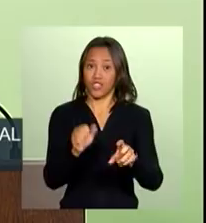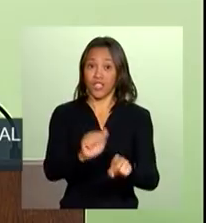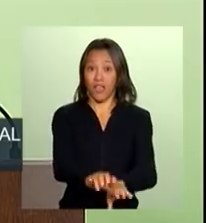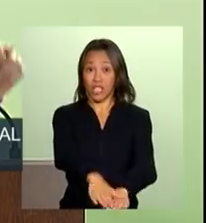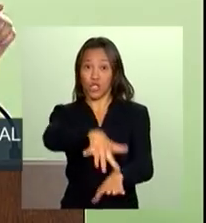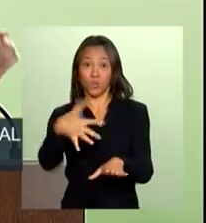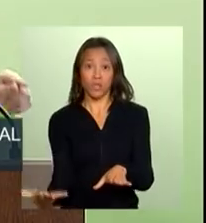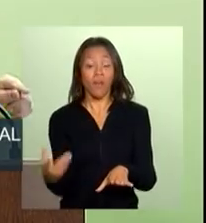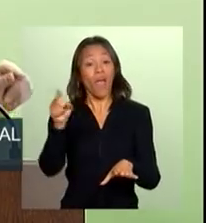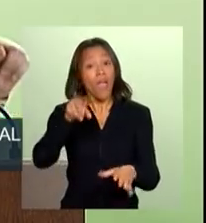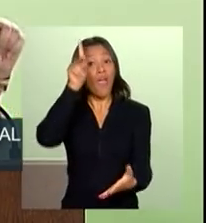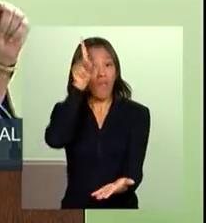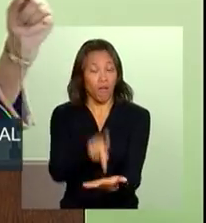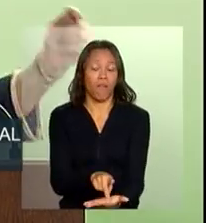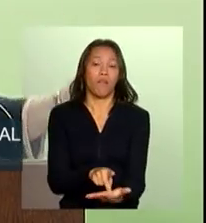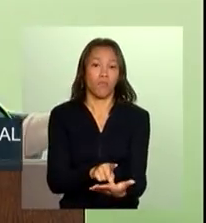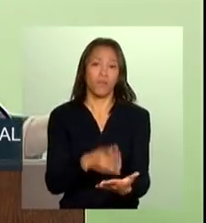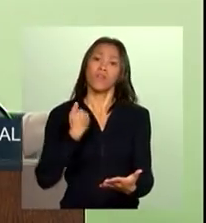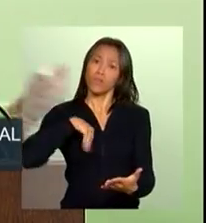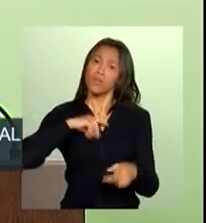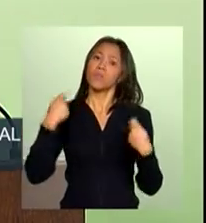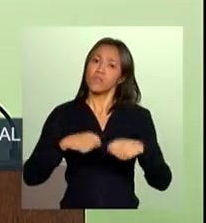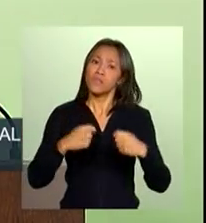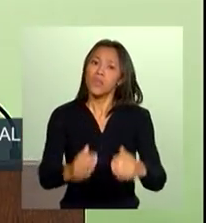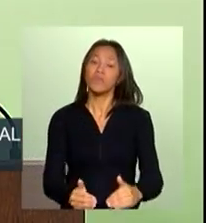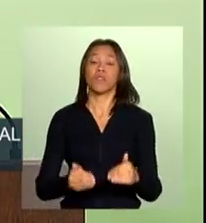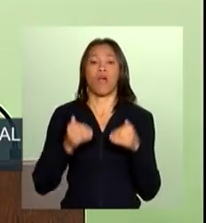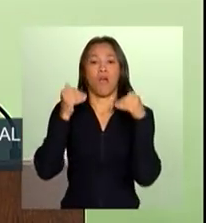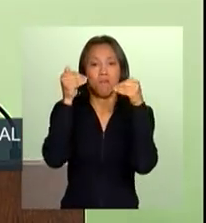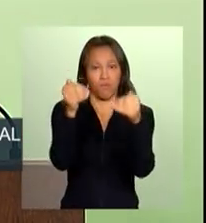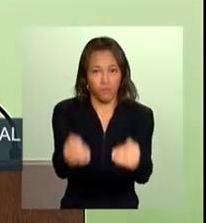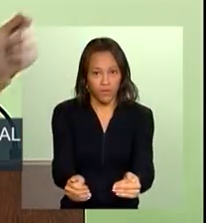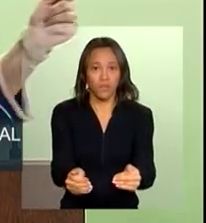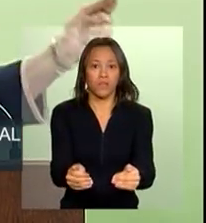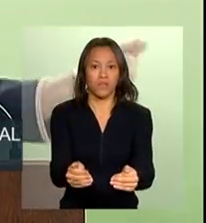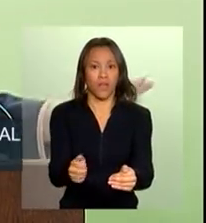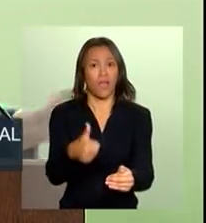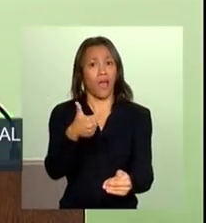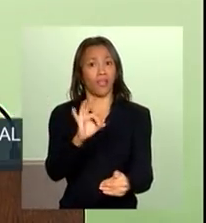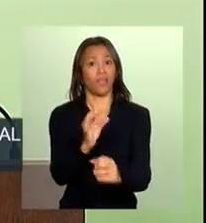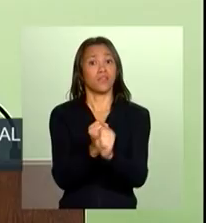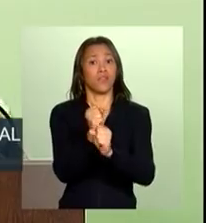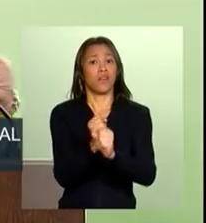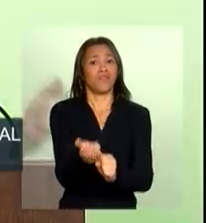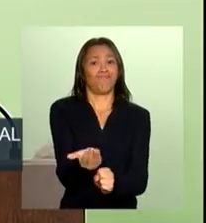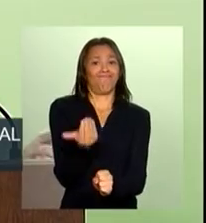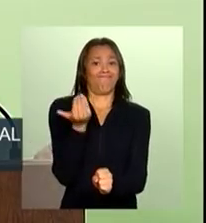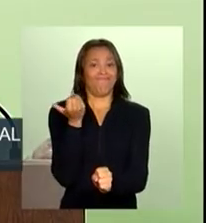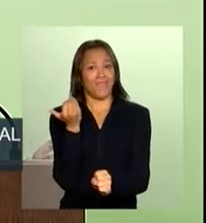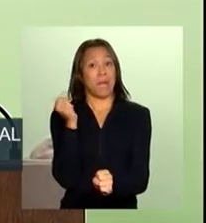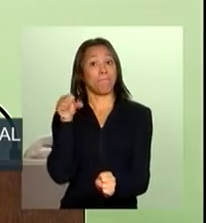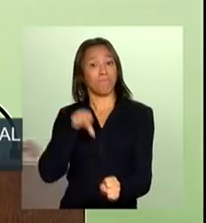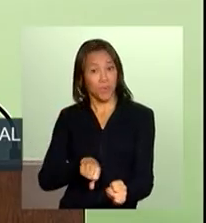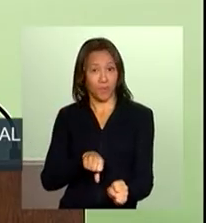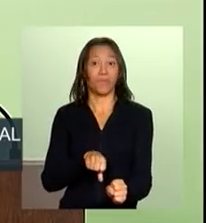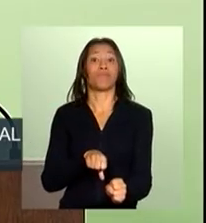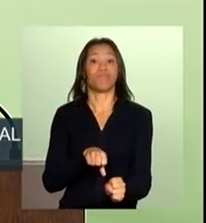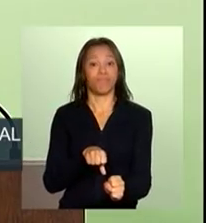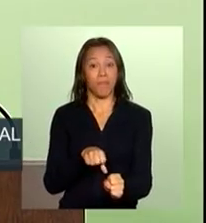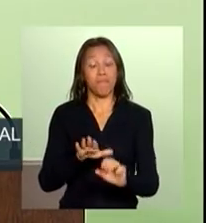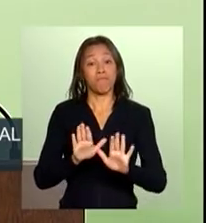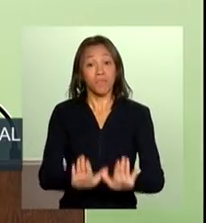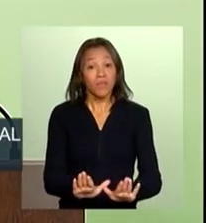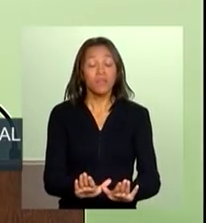fato que nós avançamos. A situação há 10 anos atrás era muito pior,